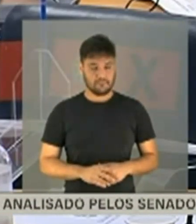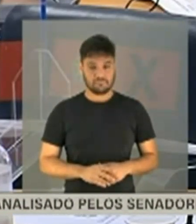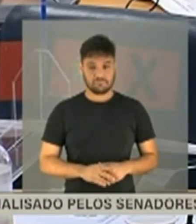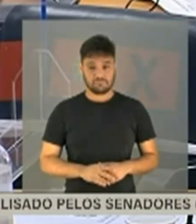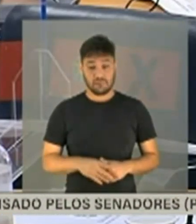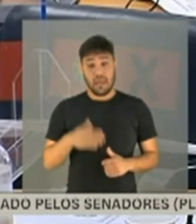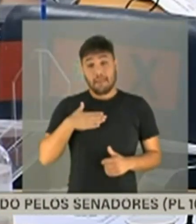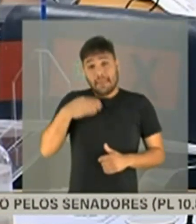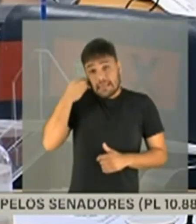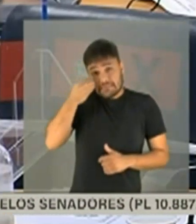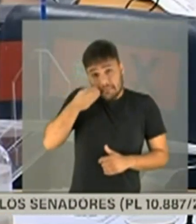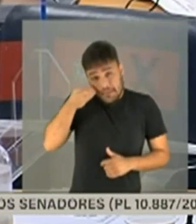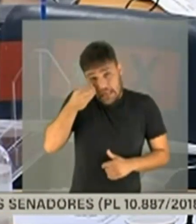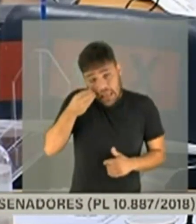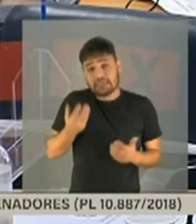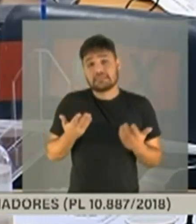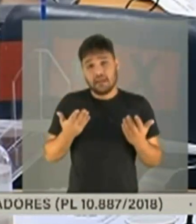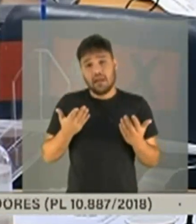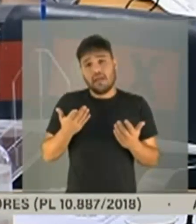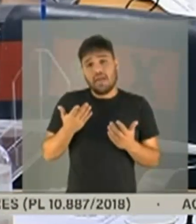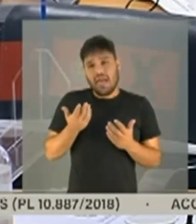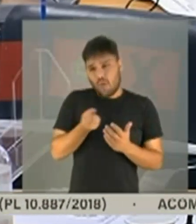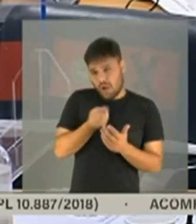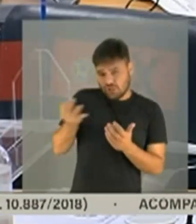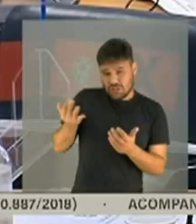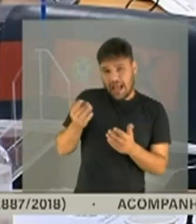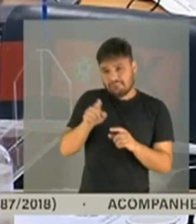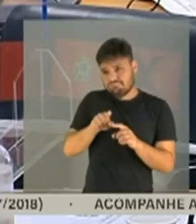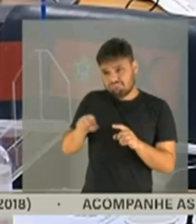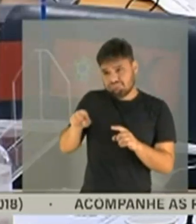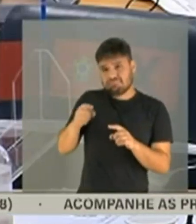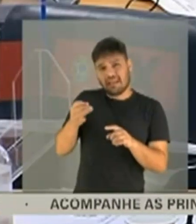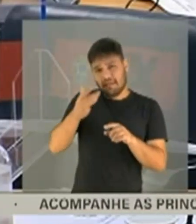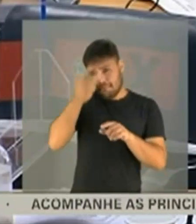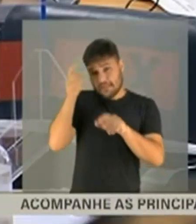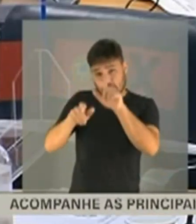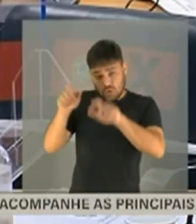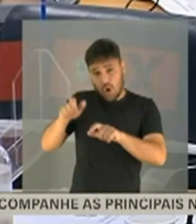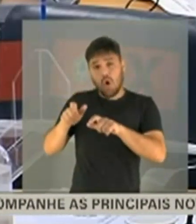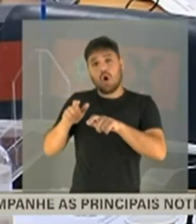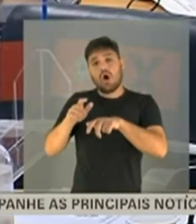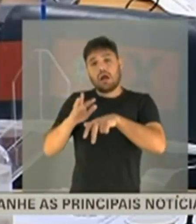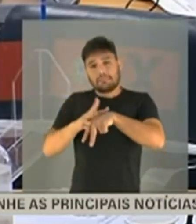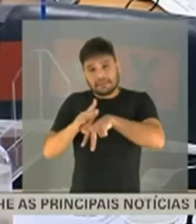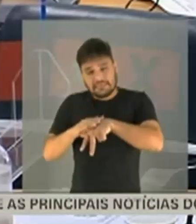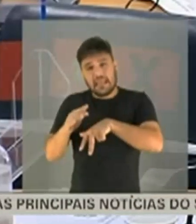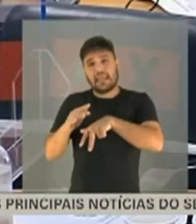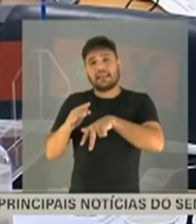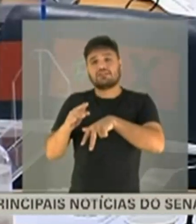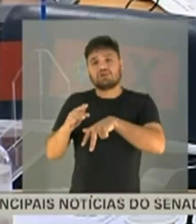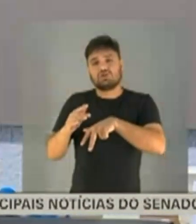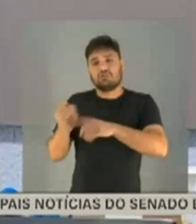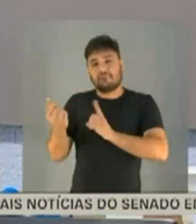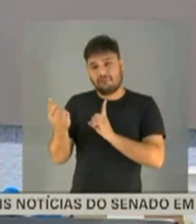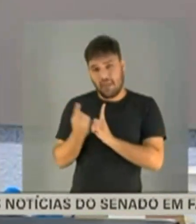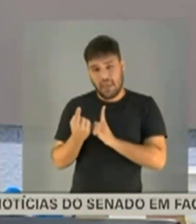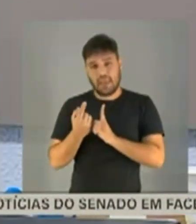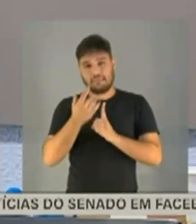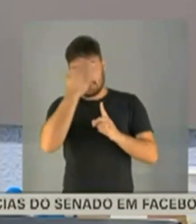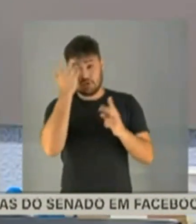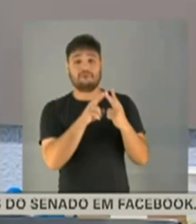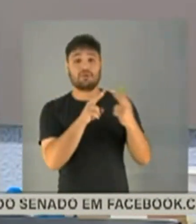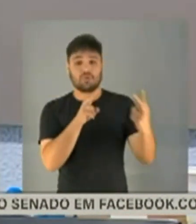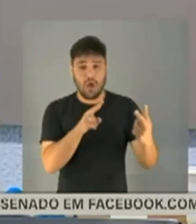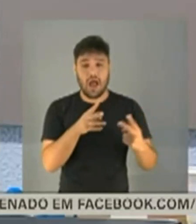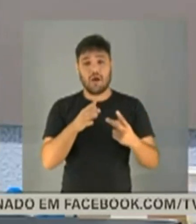Na minha experiência, que é difícil de quantificar, porque ela inclui pacientes ambulatoriais, telemedicina, pacientes